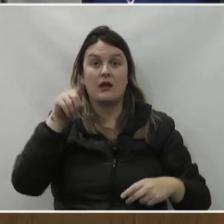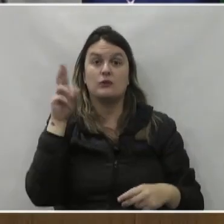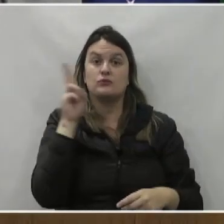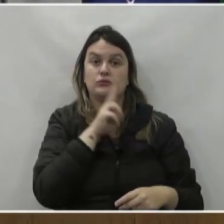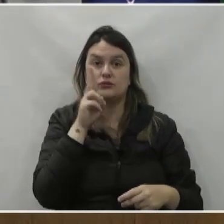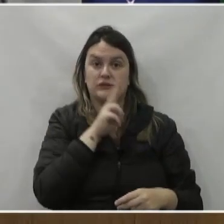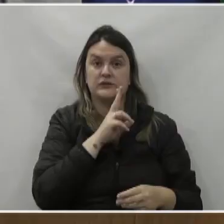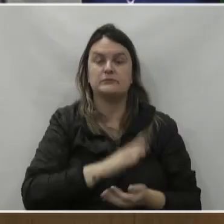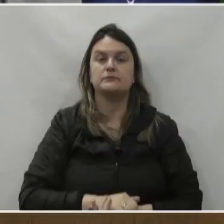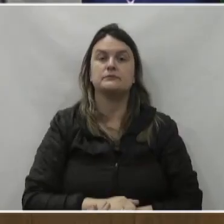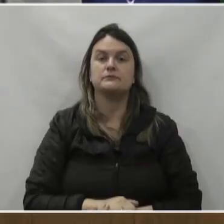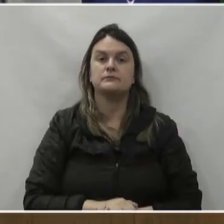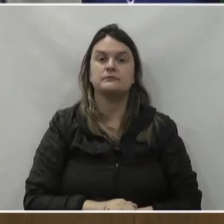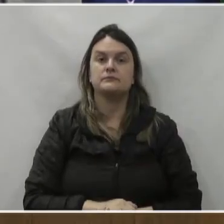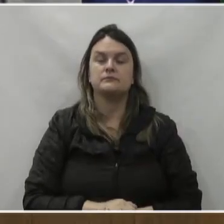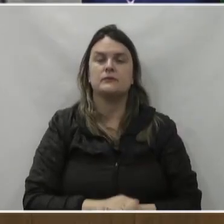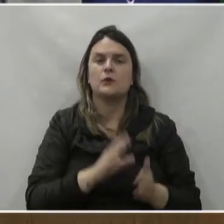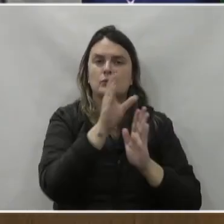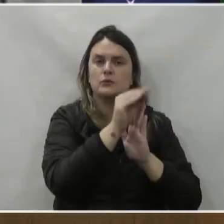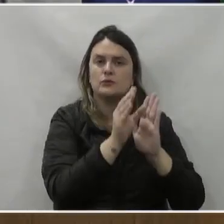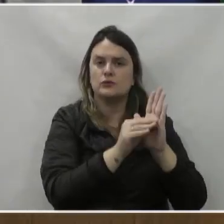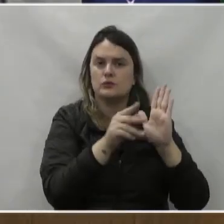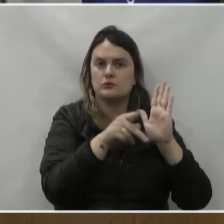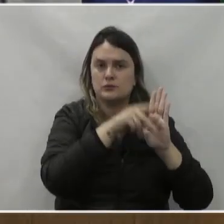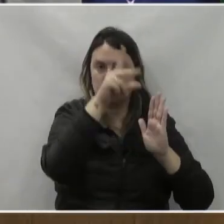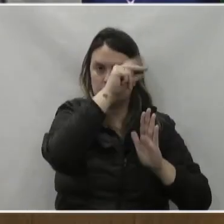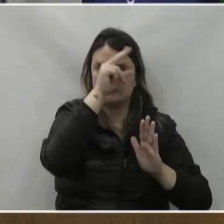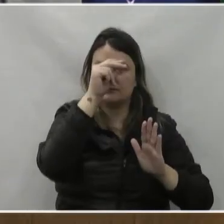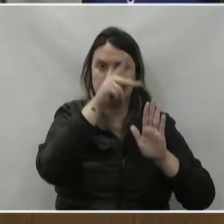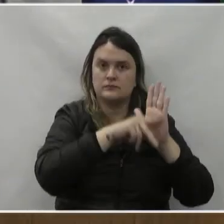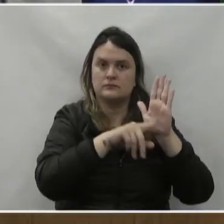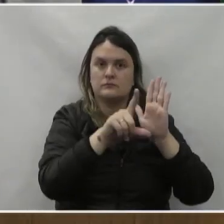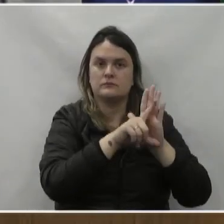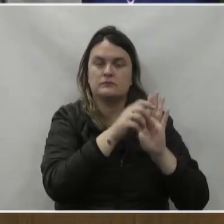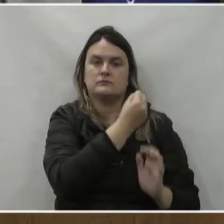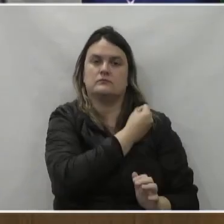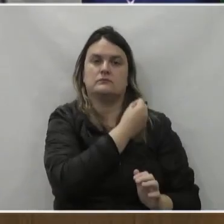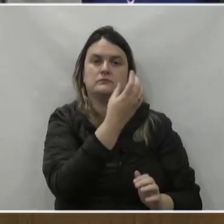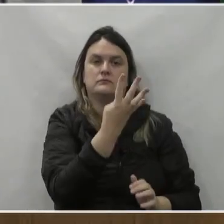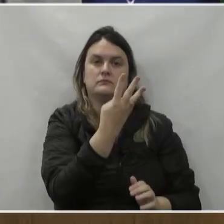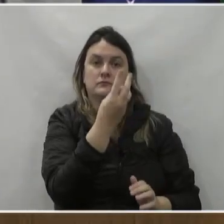de urgência. Matéria do Executivo, projeto de lei ordinária número